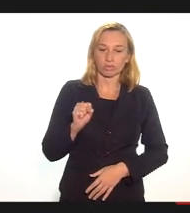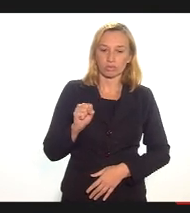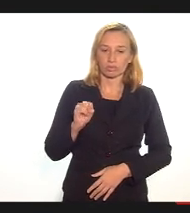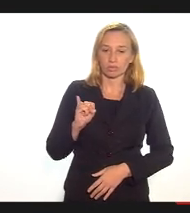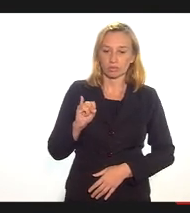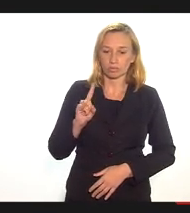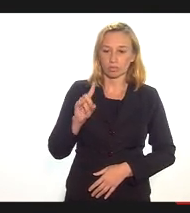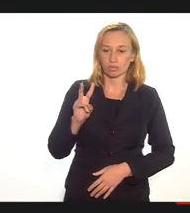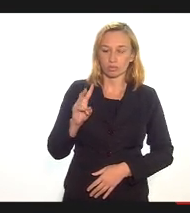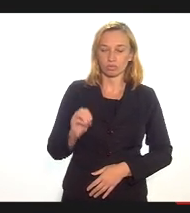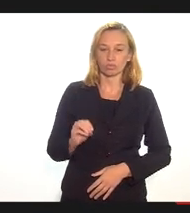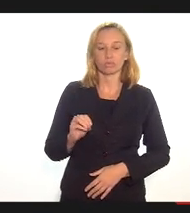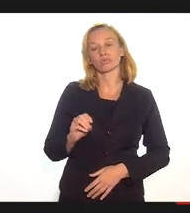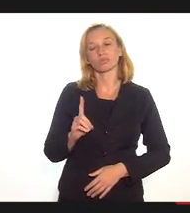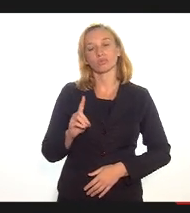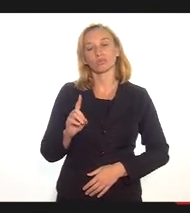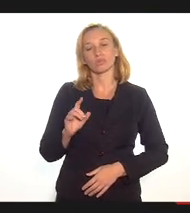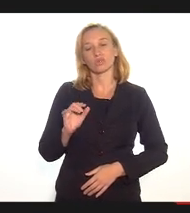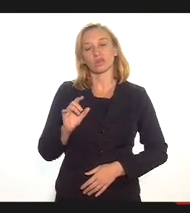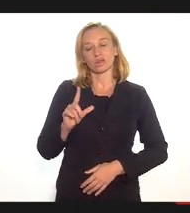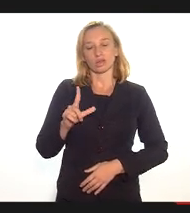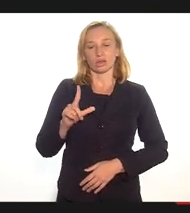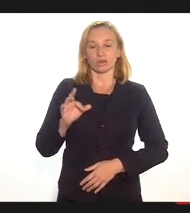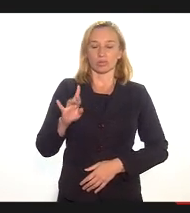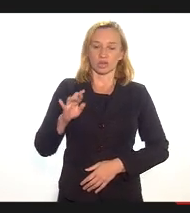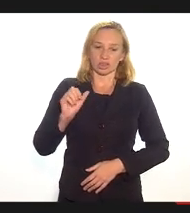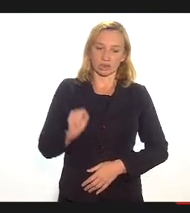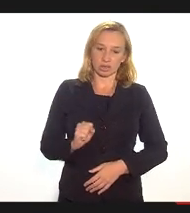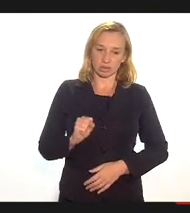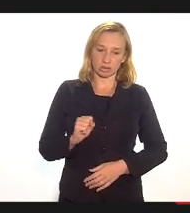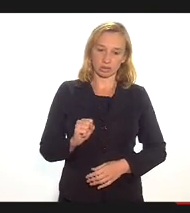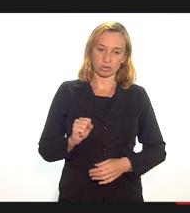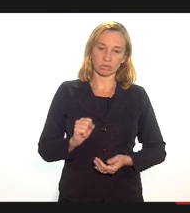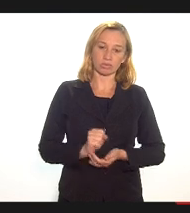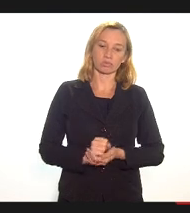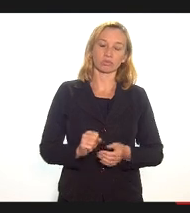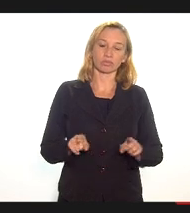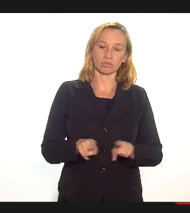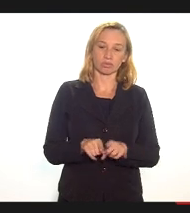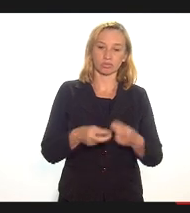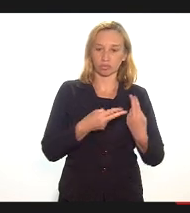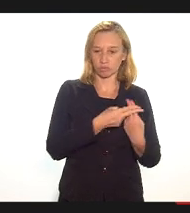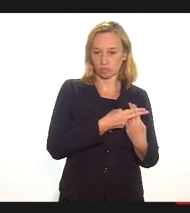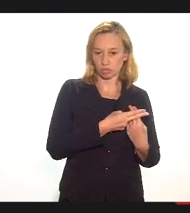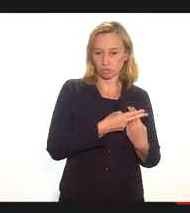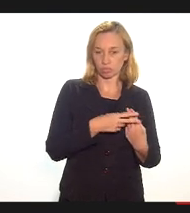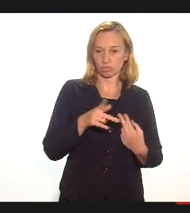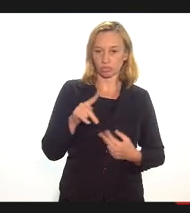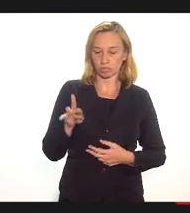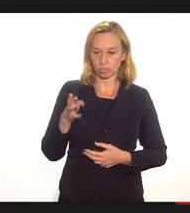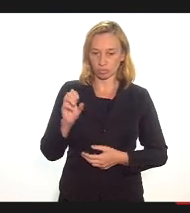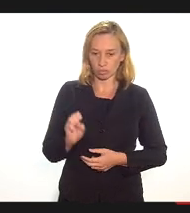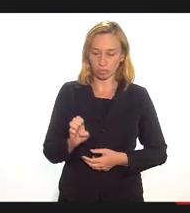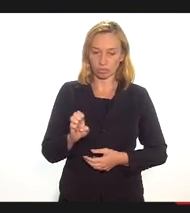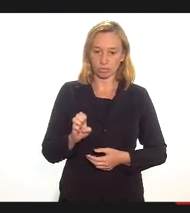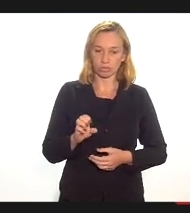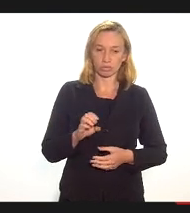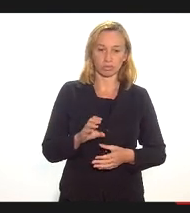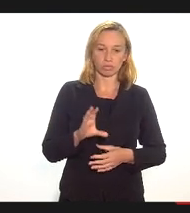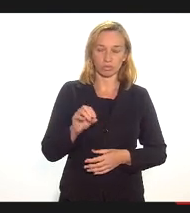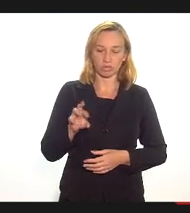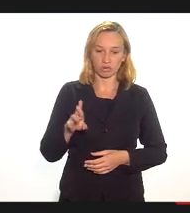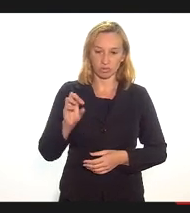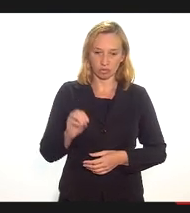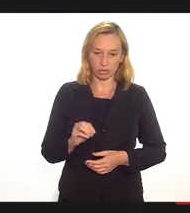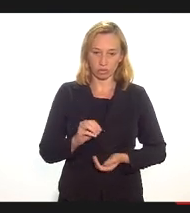Saúde, o convênio através do PROAD-SUS, né, que é um convênio onde